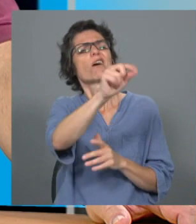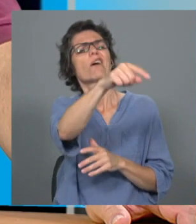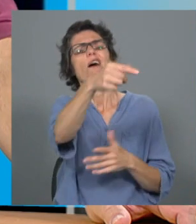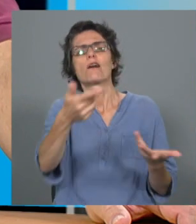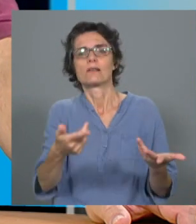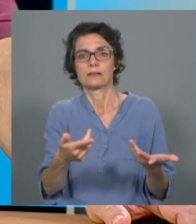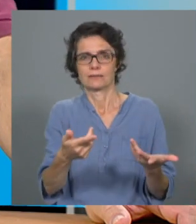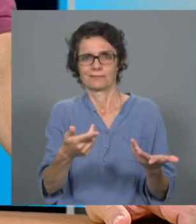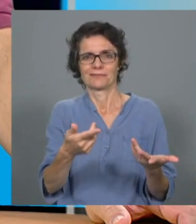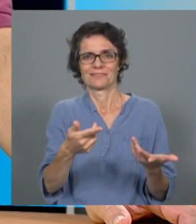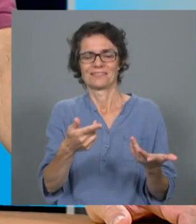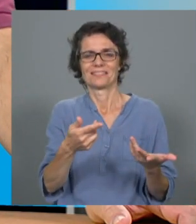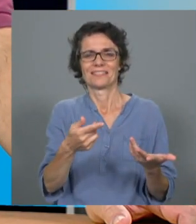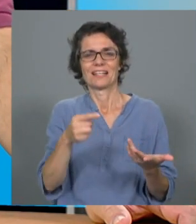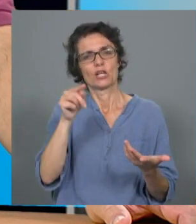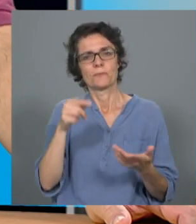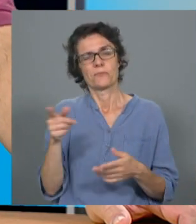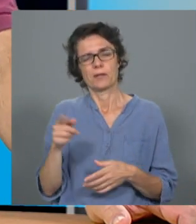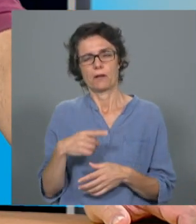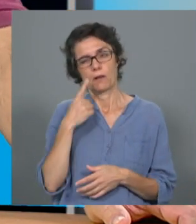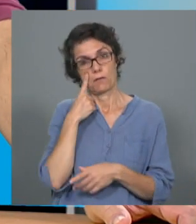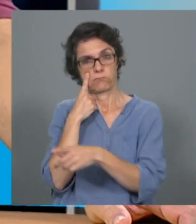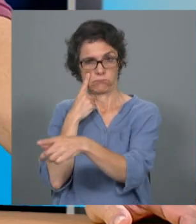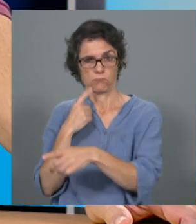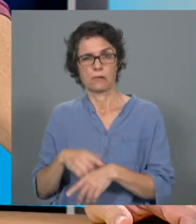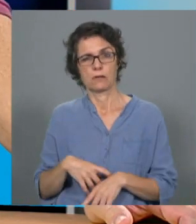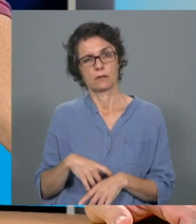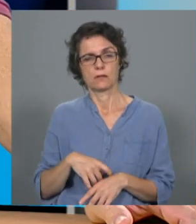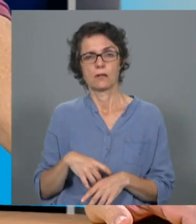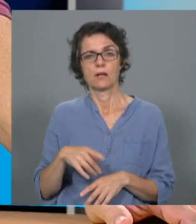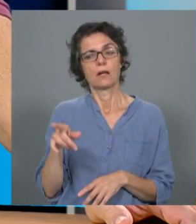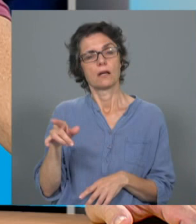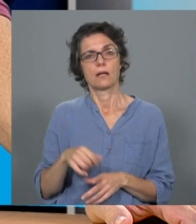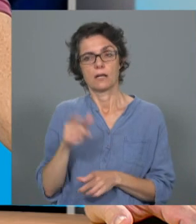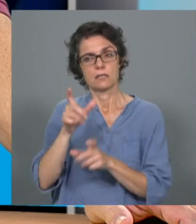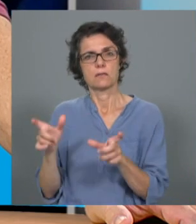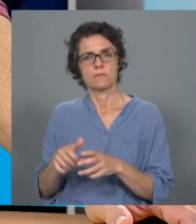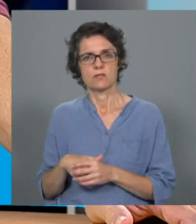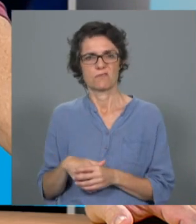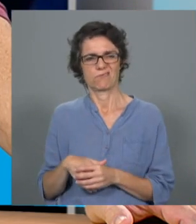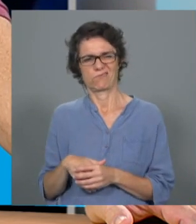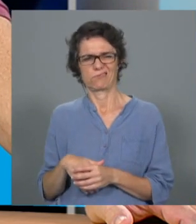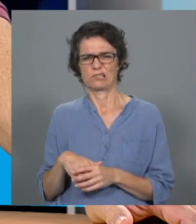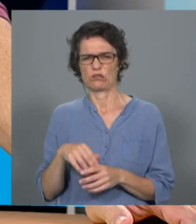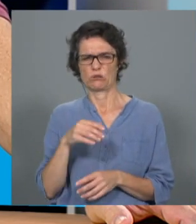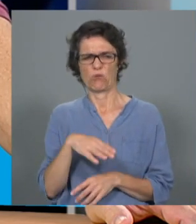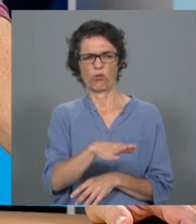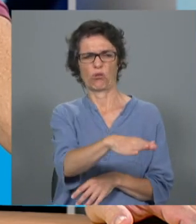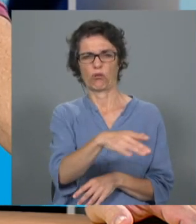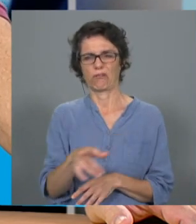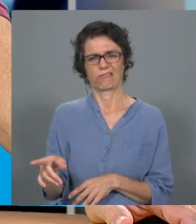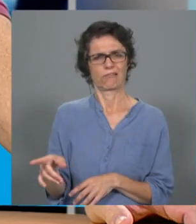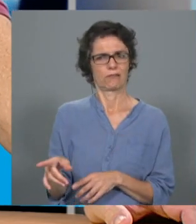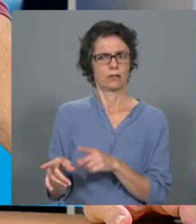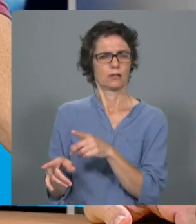vou usar uma expressão que eu uso muitas vezes, são bandidos. É gente mal intencionada, quer dizer, é gente que está